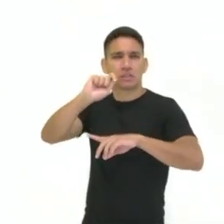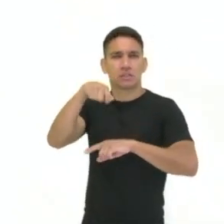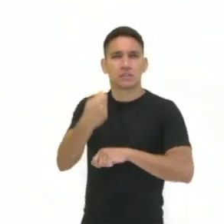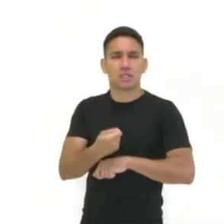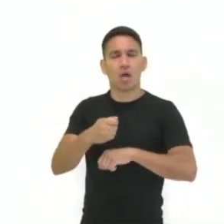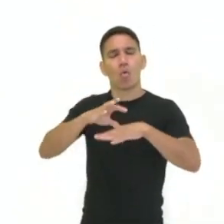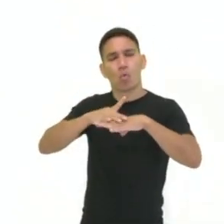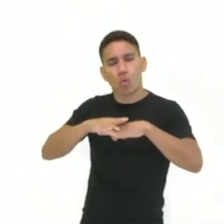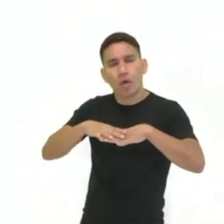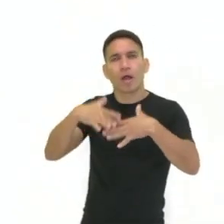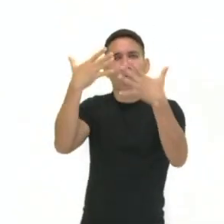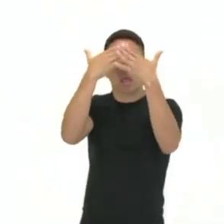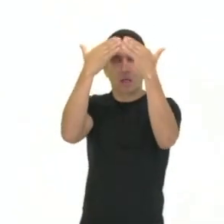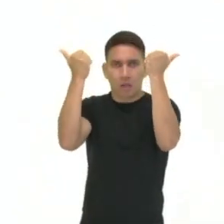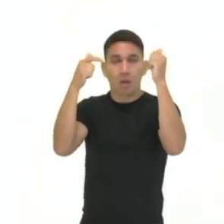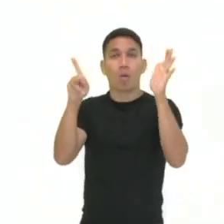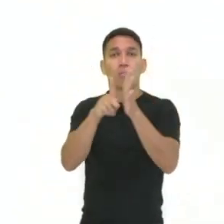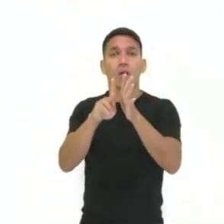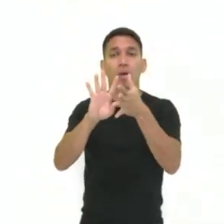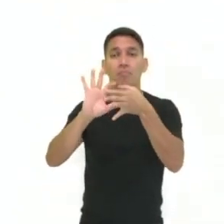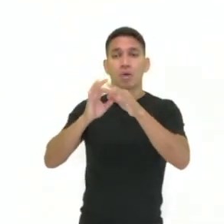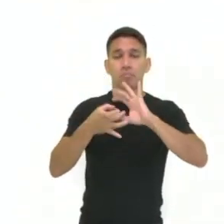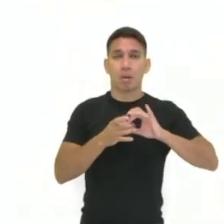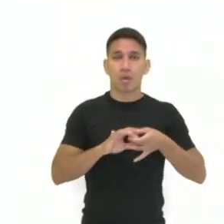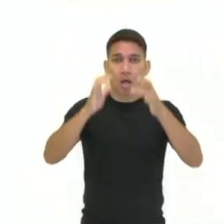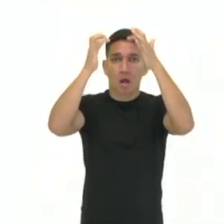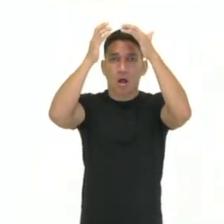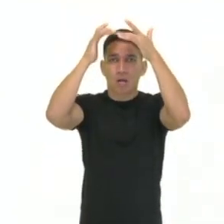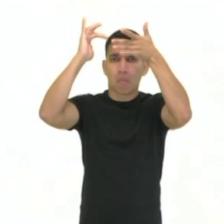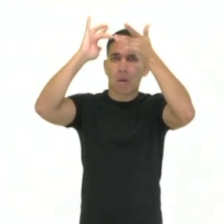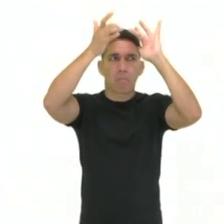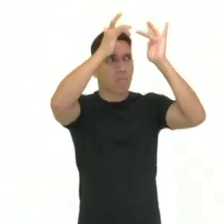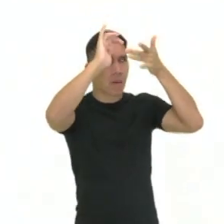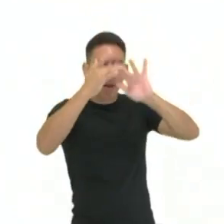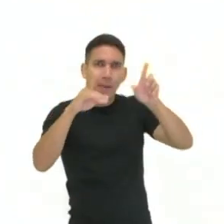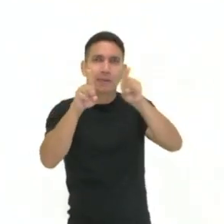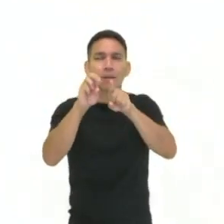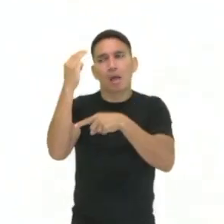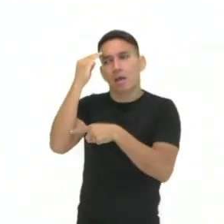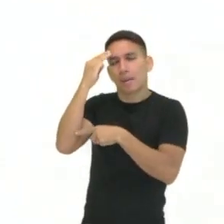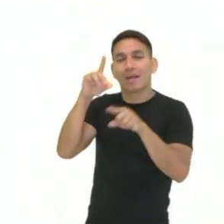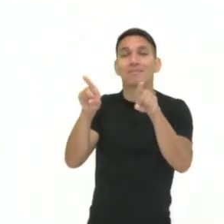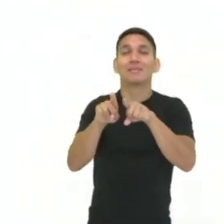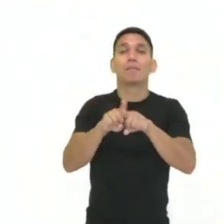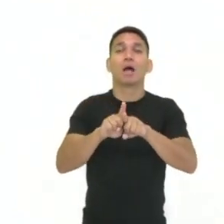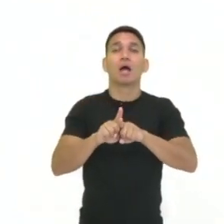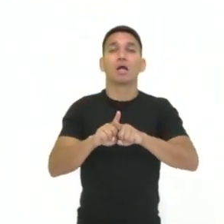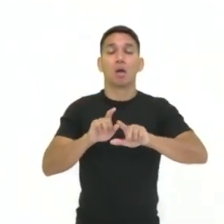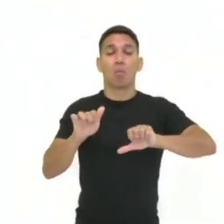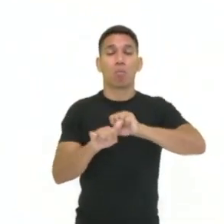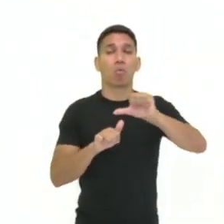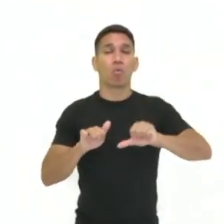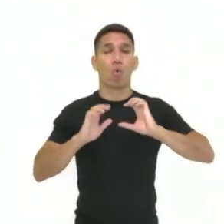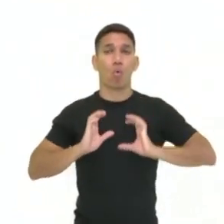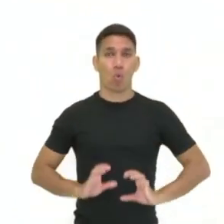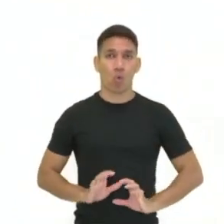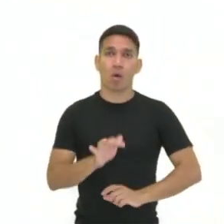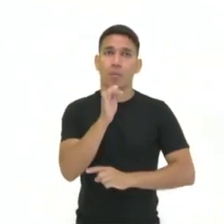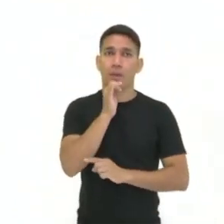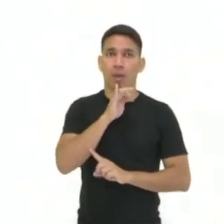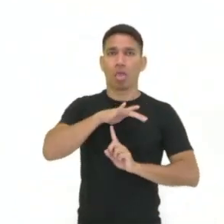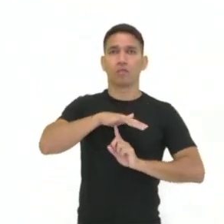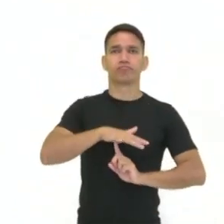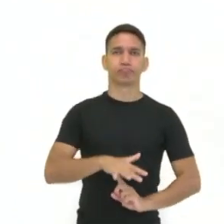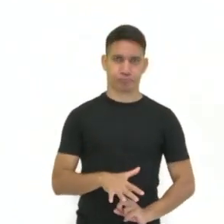alterações cognitivas, de memória e também distúrbios comportamentais, como a